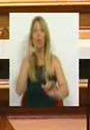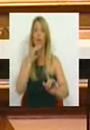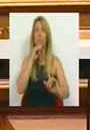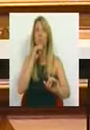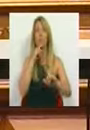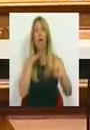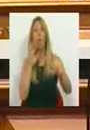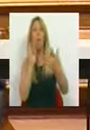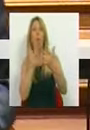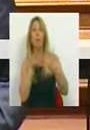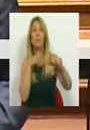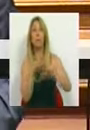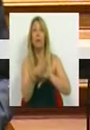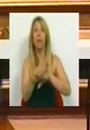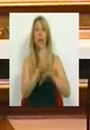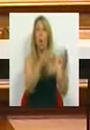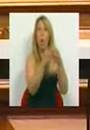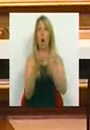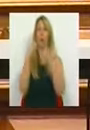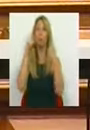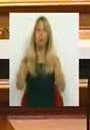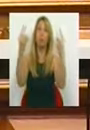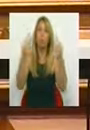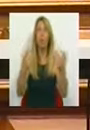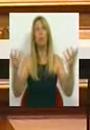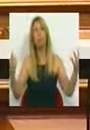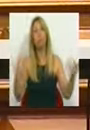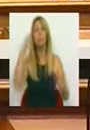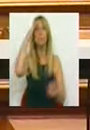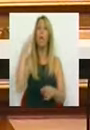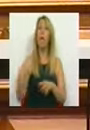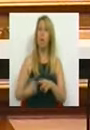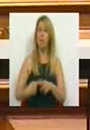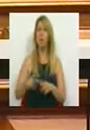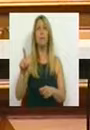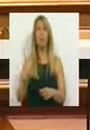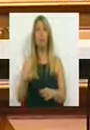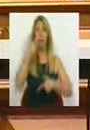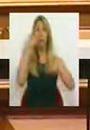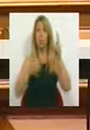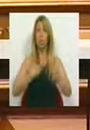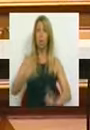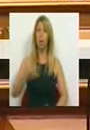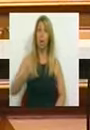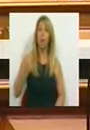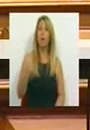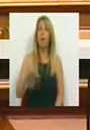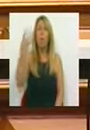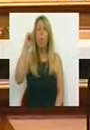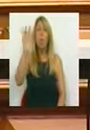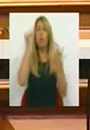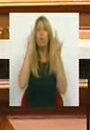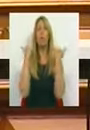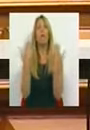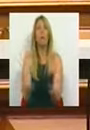públicos, parece-nos interessante. Parece-nos interessante também que um cidadão possa, na única informação dada,